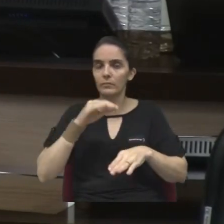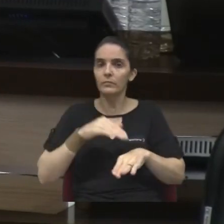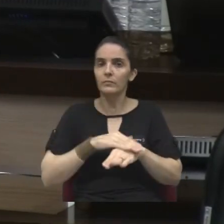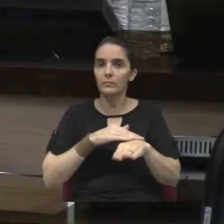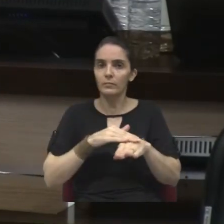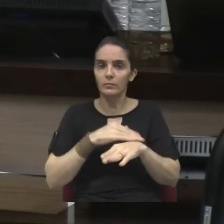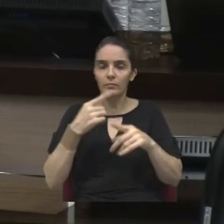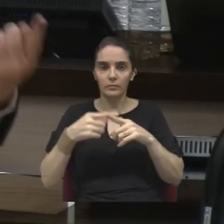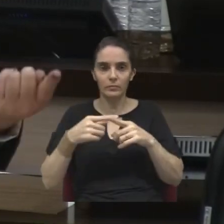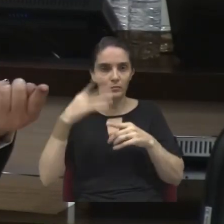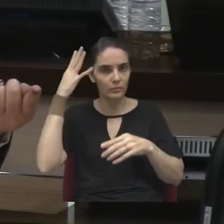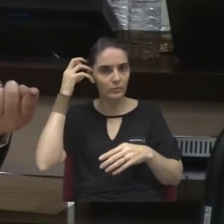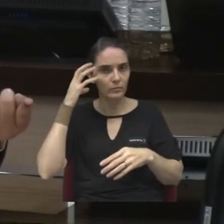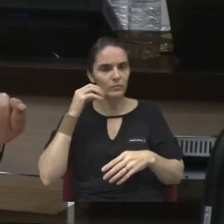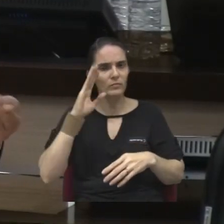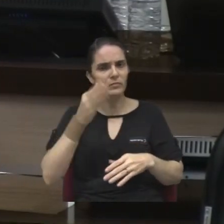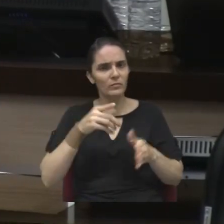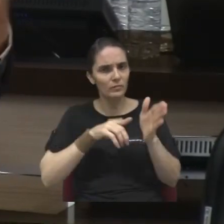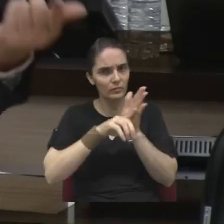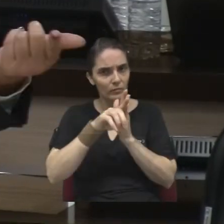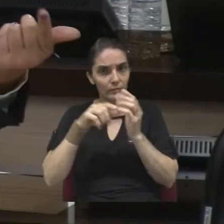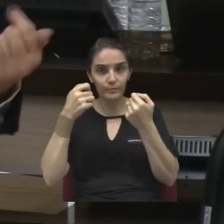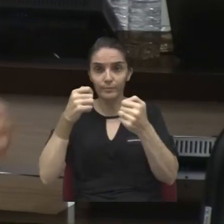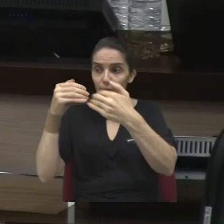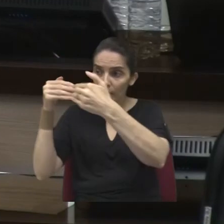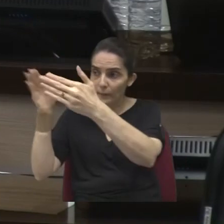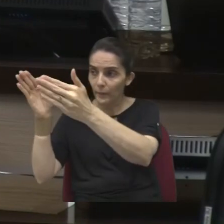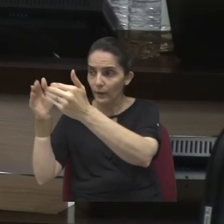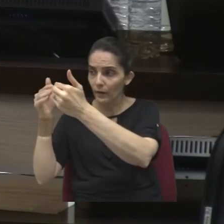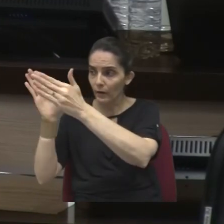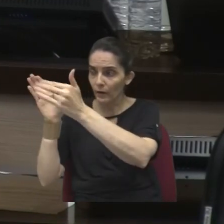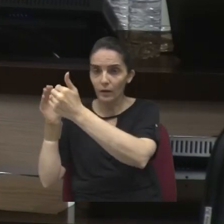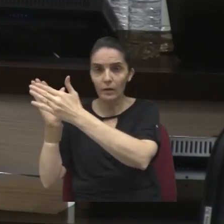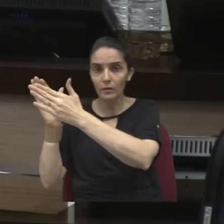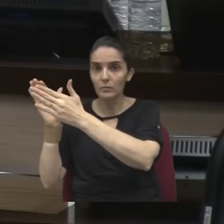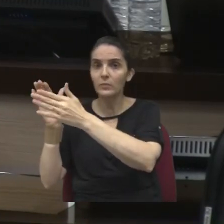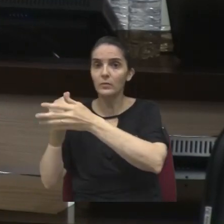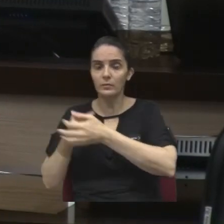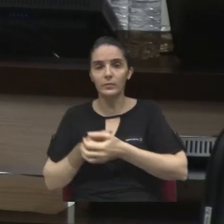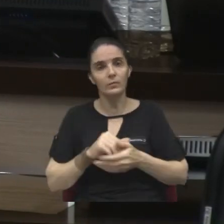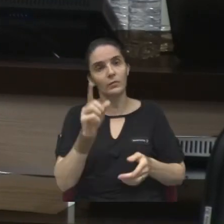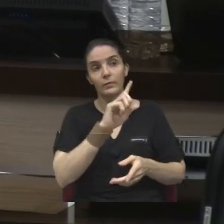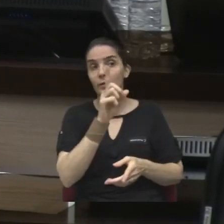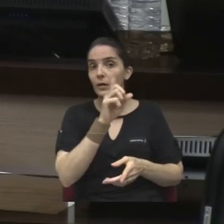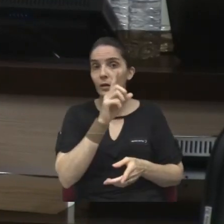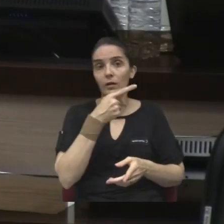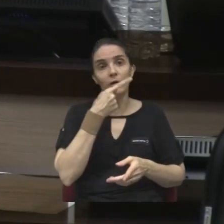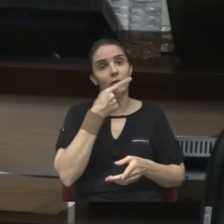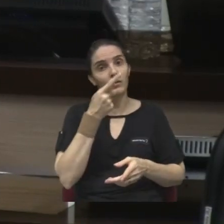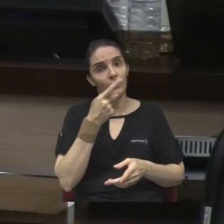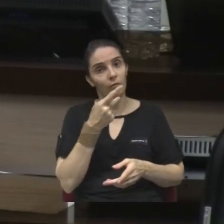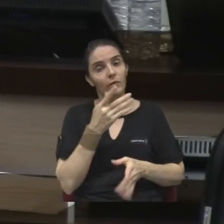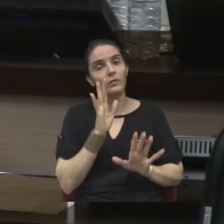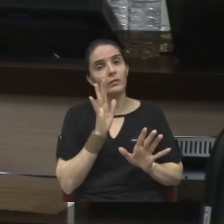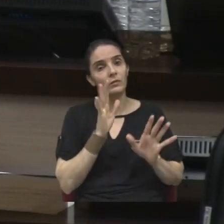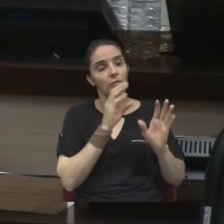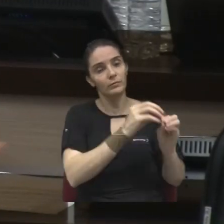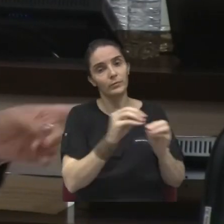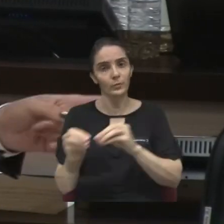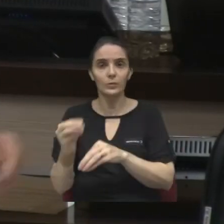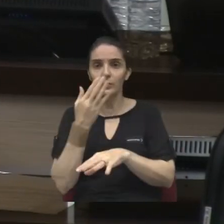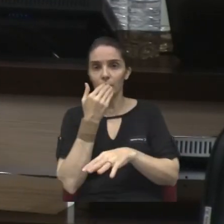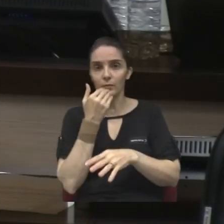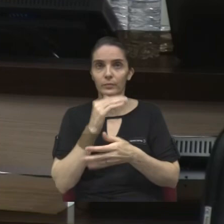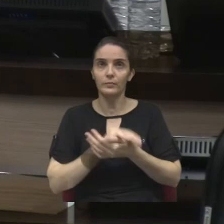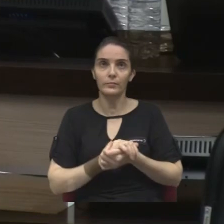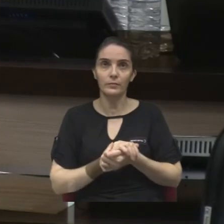fiz para que fique aberto aquele acesso lá de cima. Nós estamos tratando agora no momento da merenda. Eu vou passar uma parte